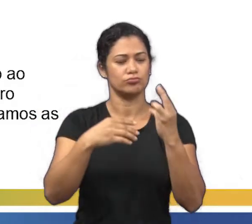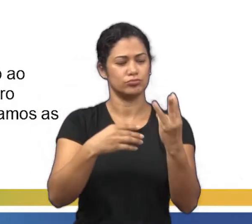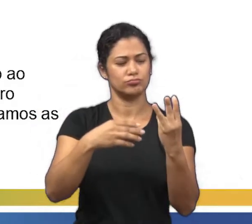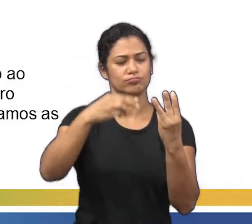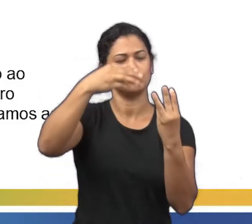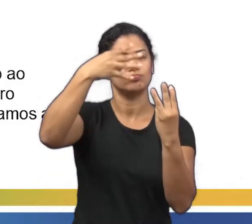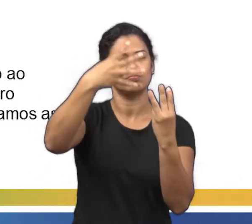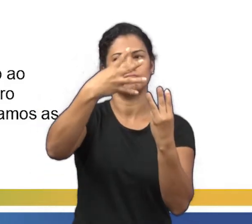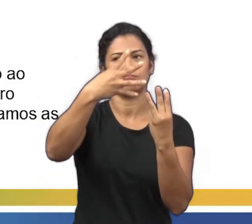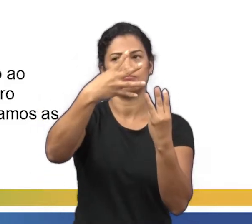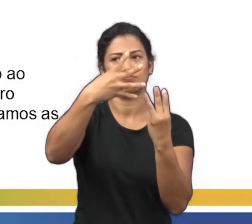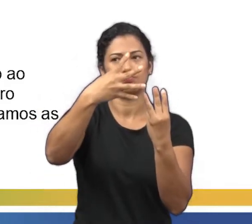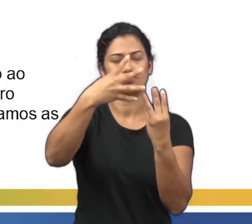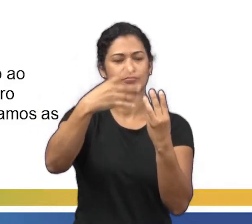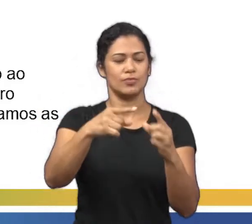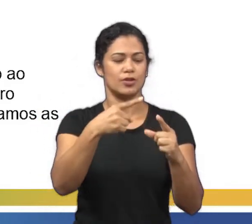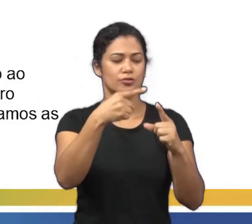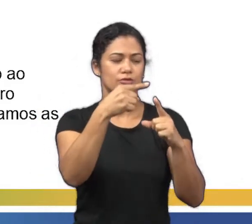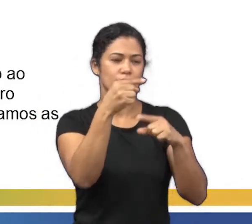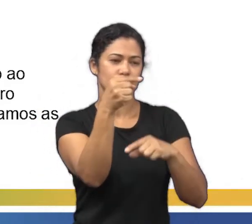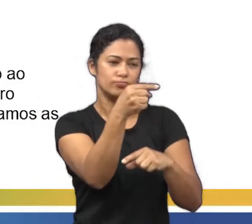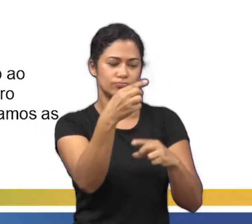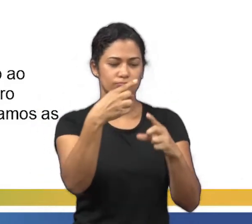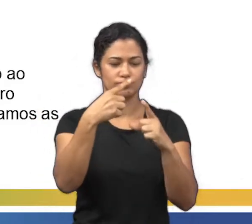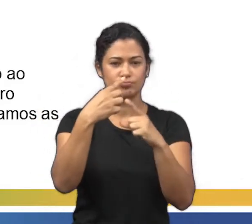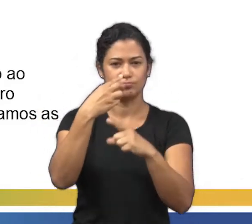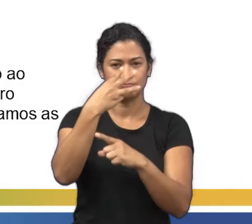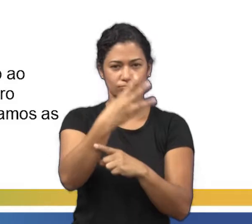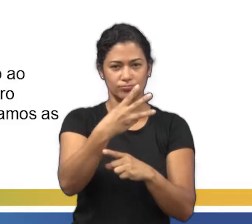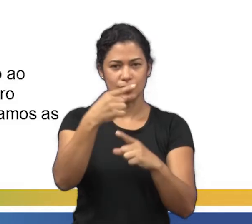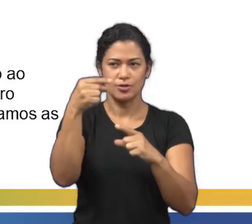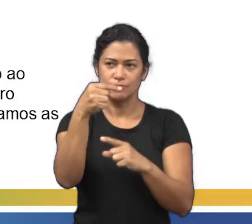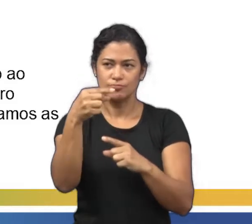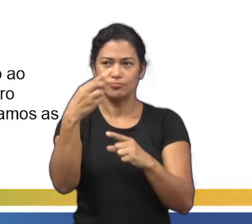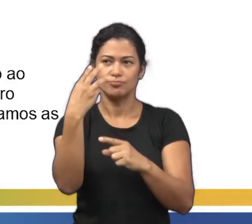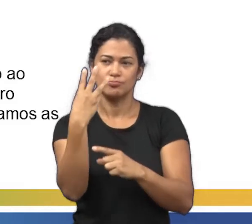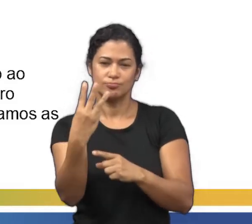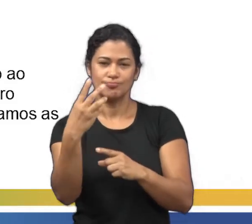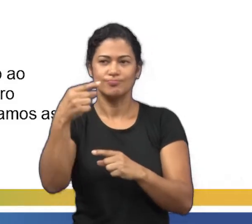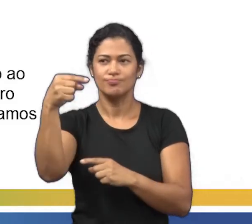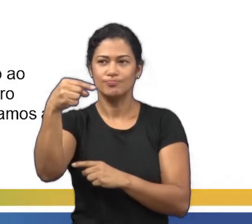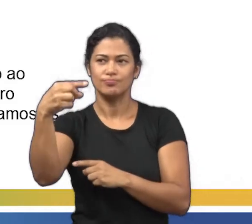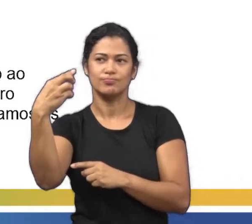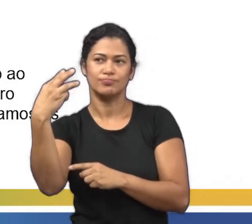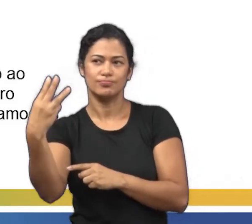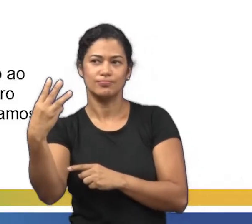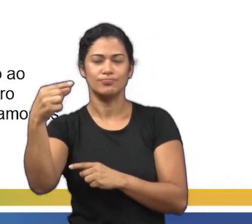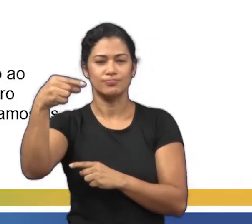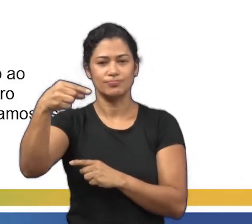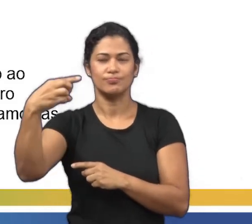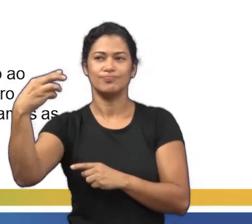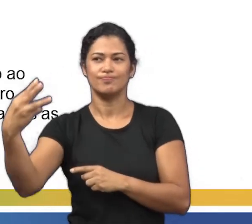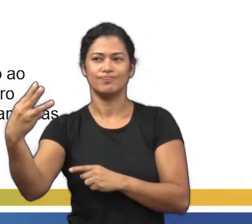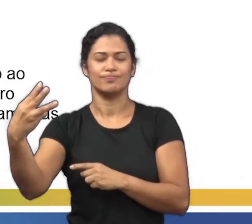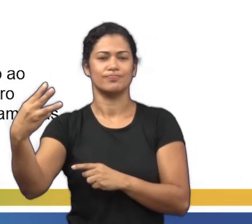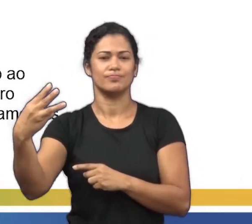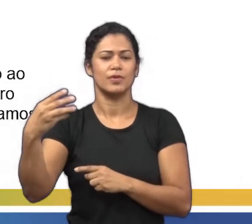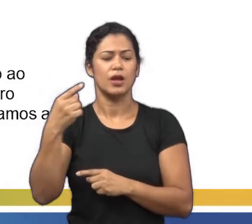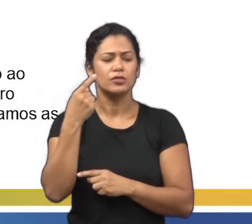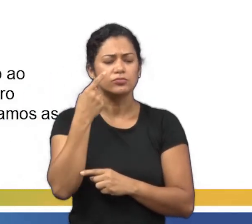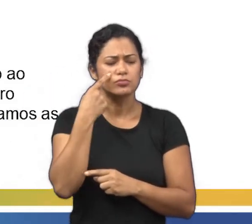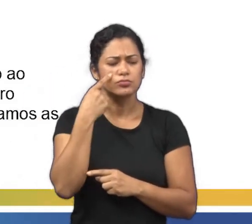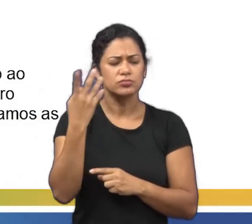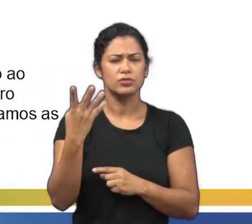a menos 3 vezes menos 3 vezes menos 3 vezes menos 3. Muitas vezes, esse 4 também